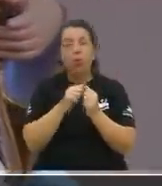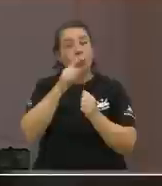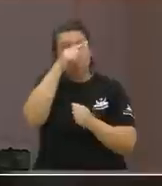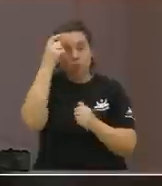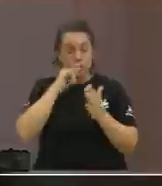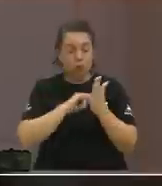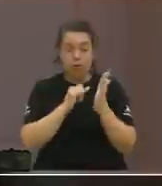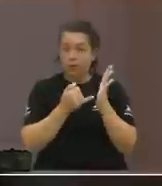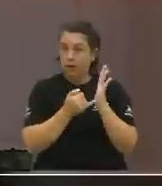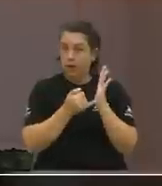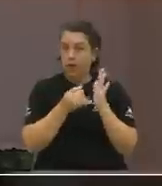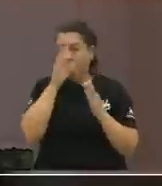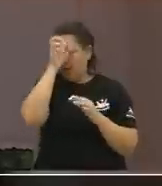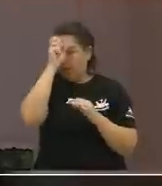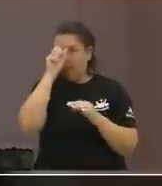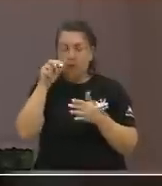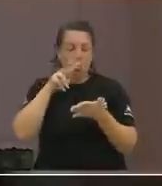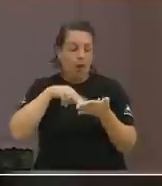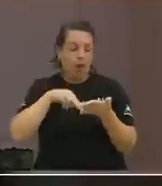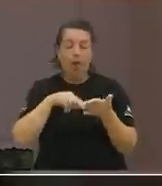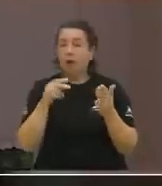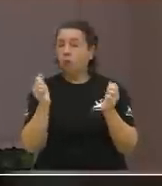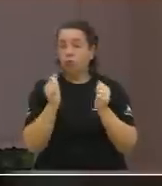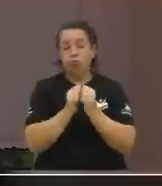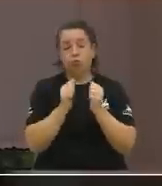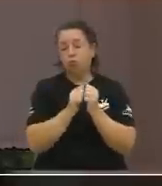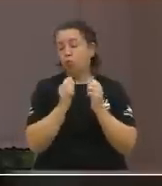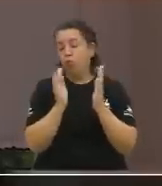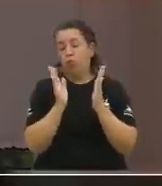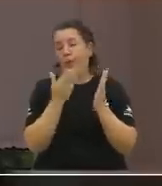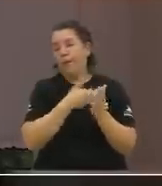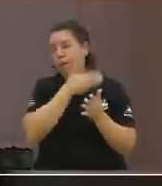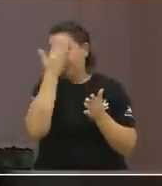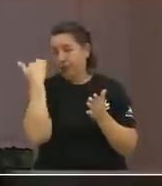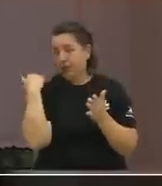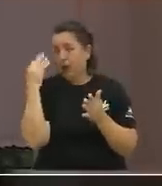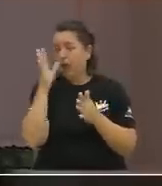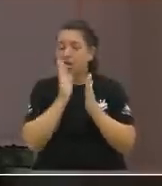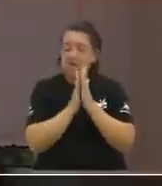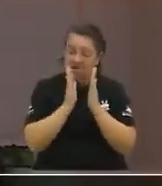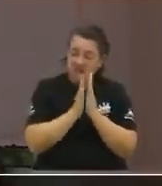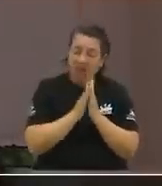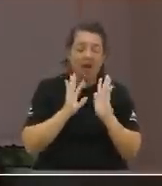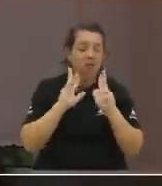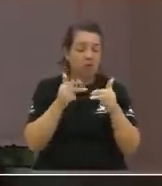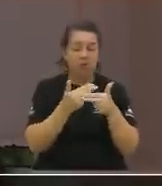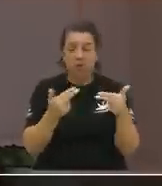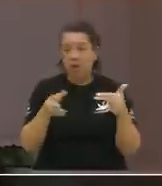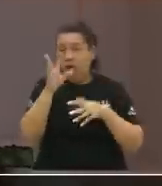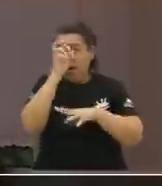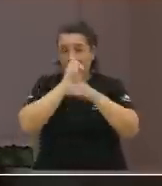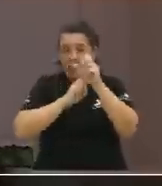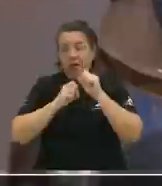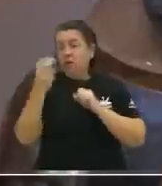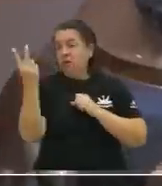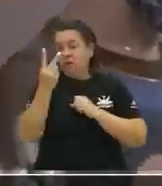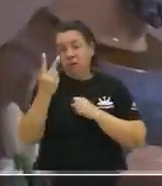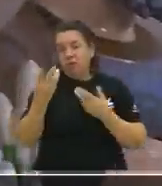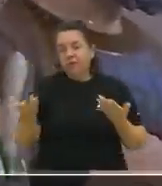com Nossa Senhora, aprendeu a rezar com São José, aprendeu a rezar com Nossa Senhora.